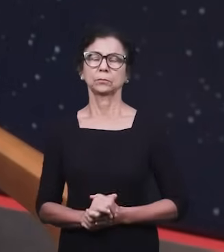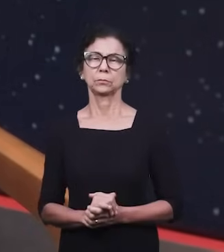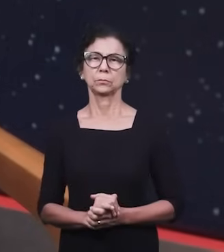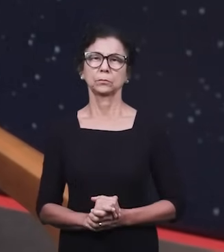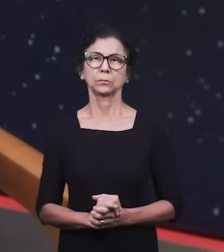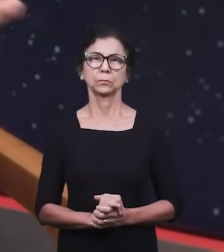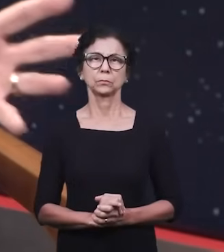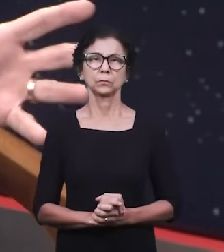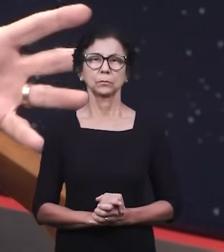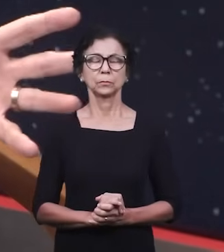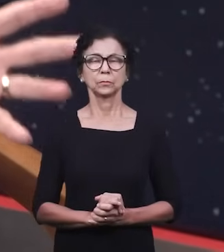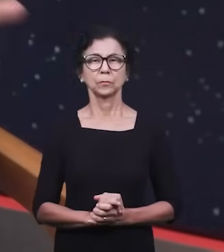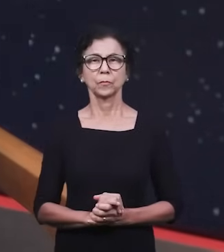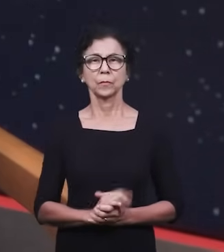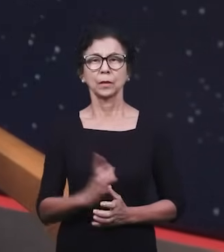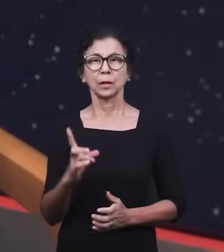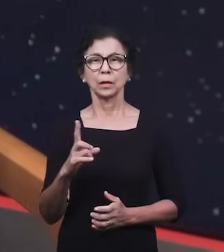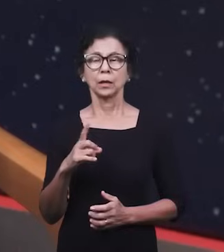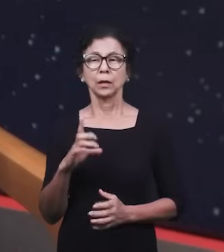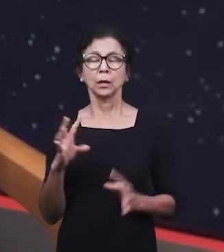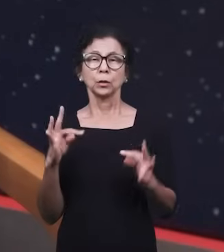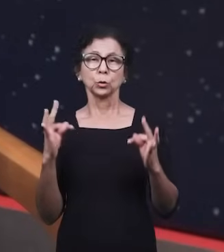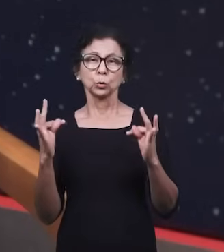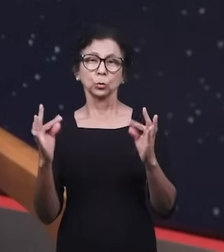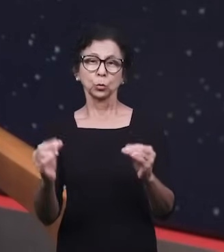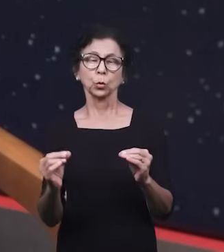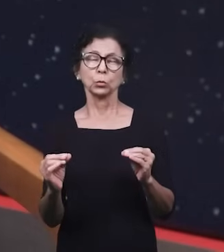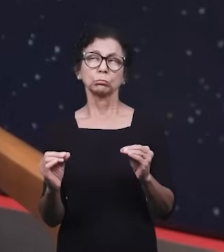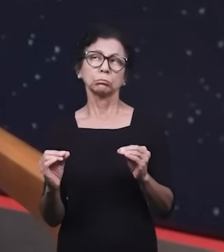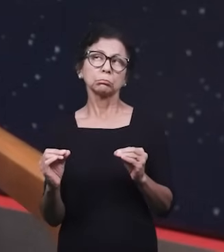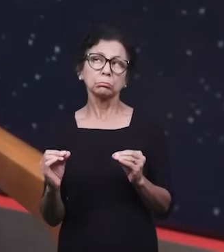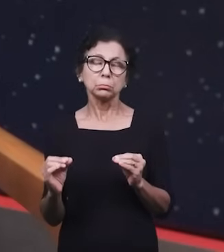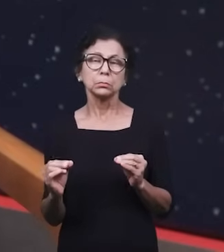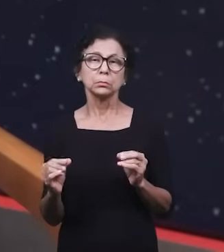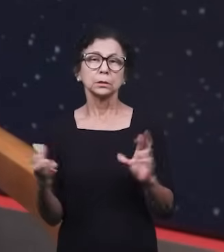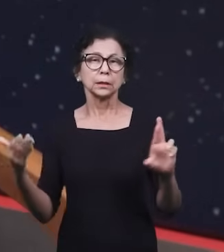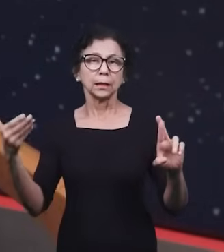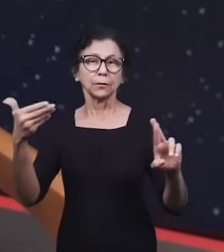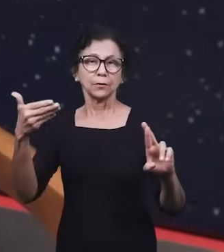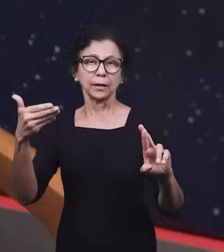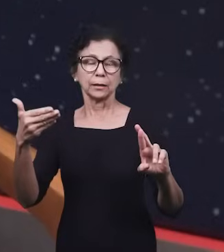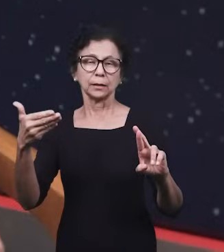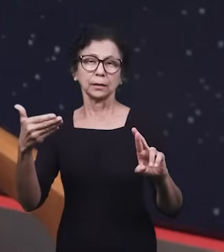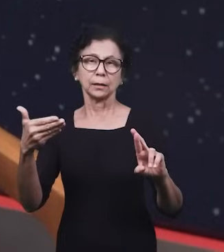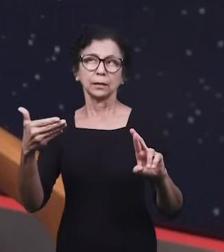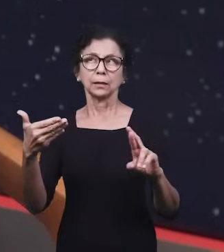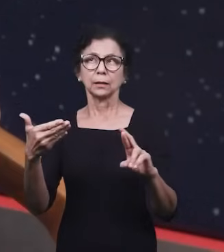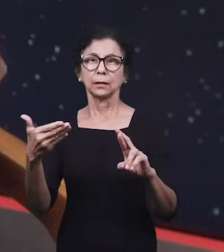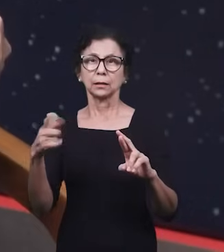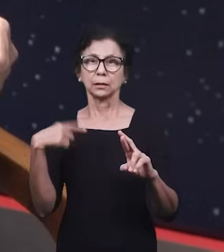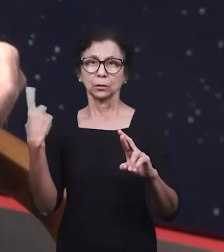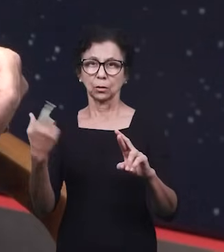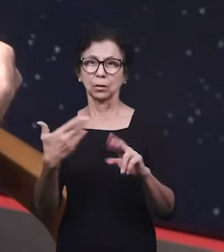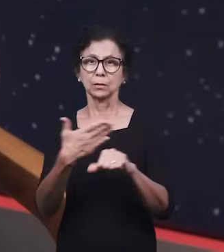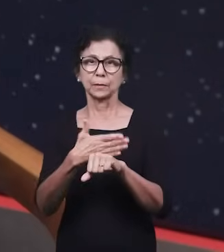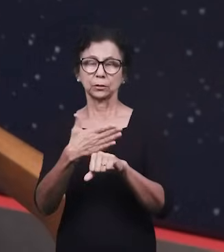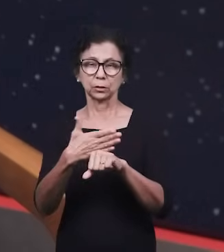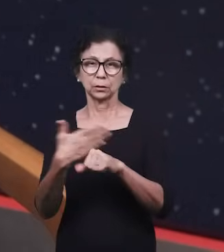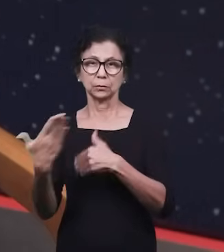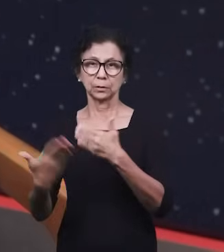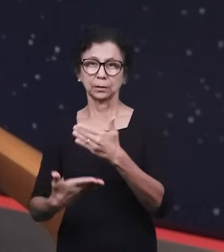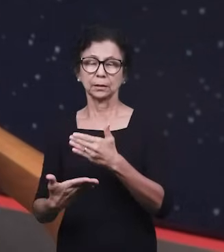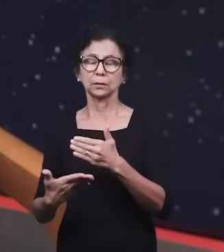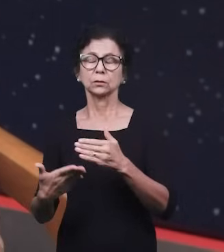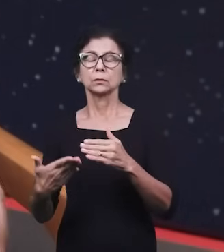nós fazemos provém da palavra. Agora, quando a gente fala da palavra, não é somente um livro, não